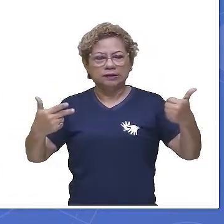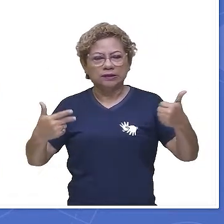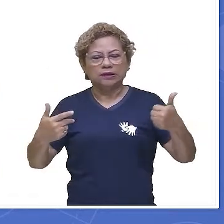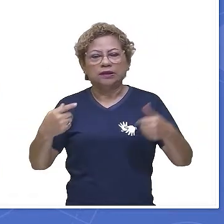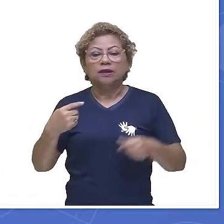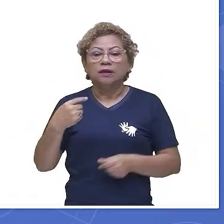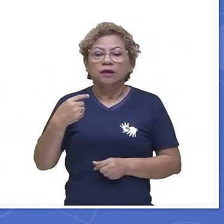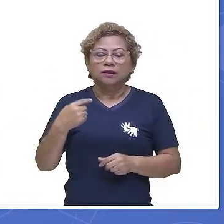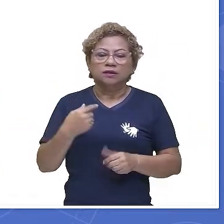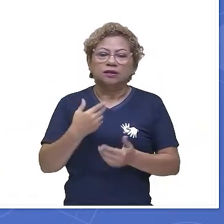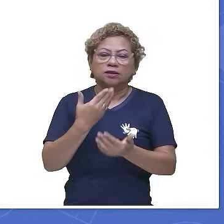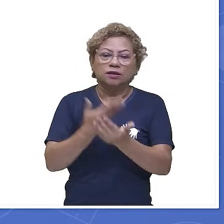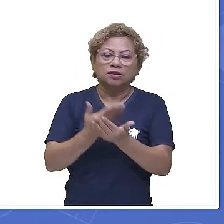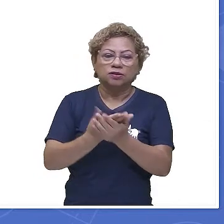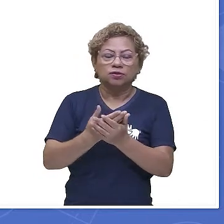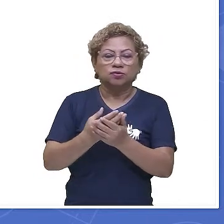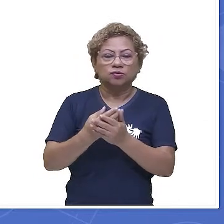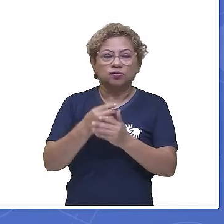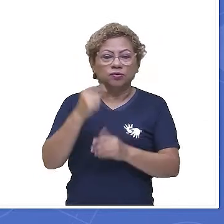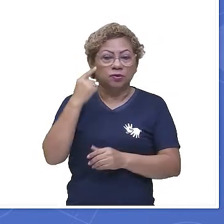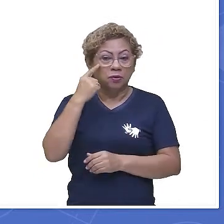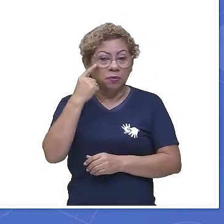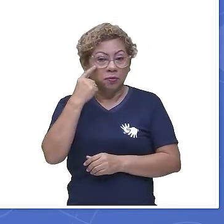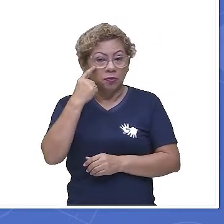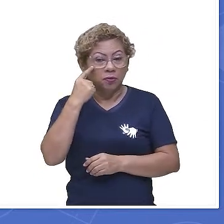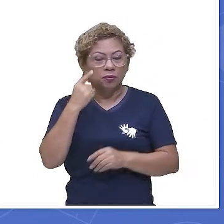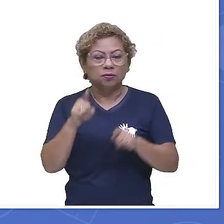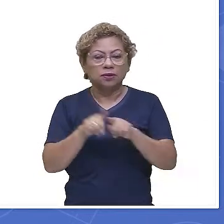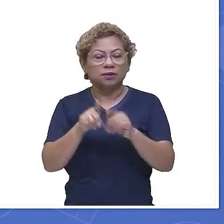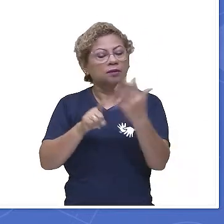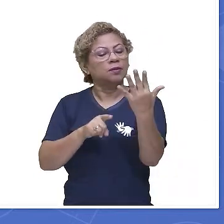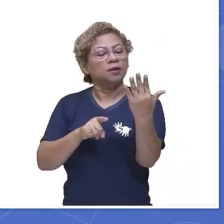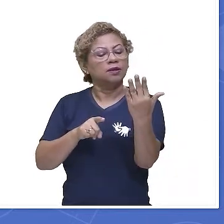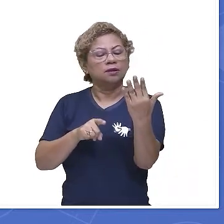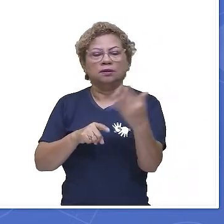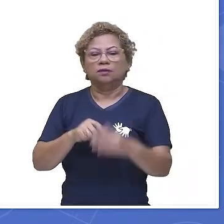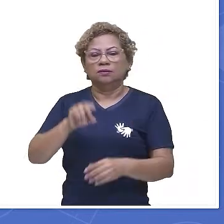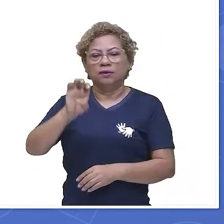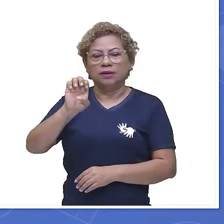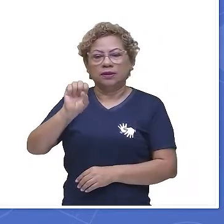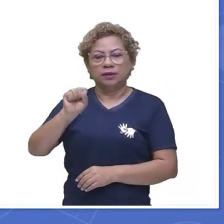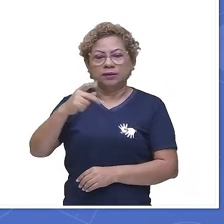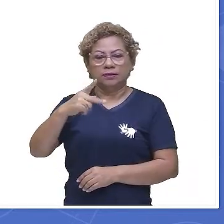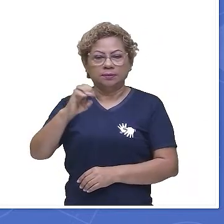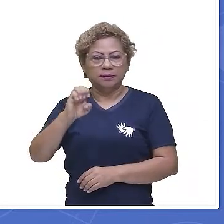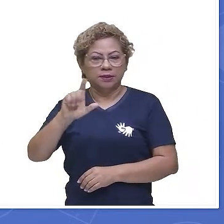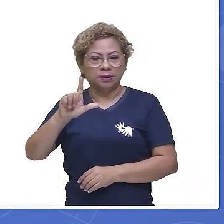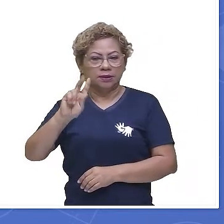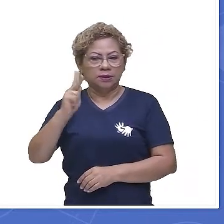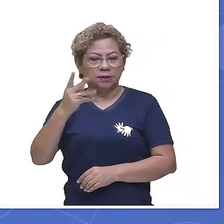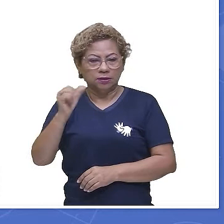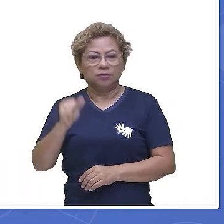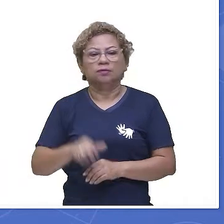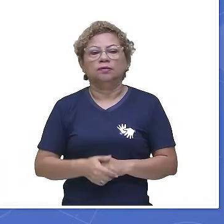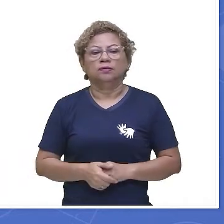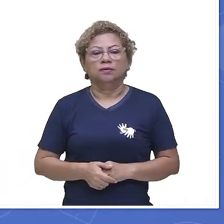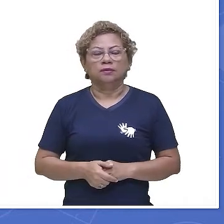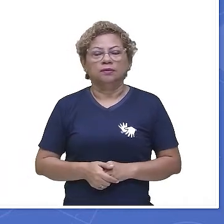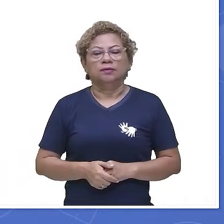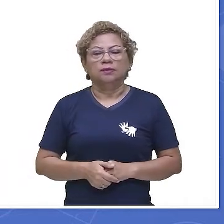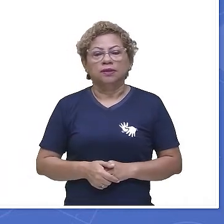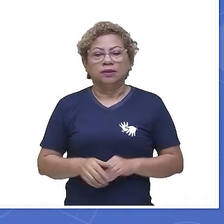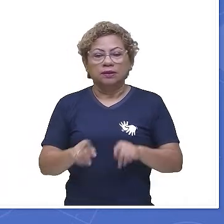estudamos espelhos. E aí, nas imagens, alguns exemplos, né? O telescópio, que utiliza lentes, o olho humano,